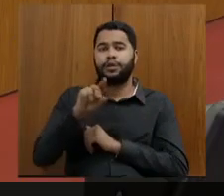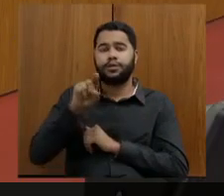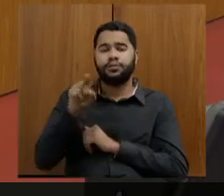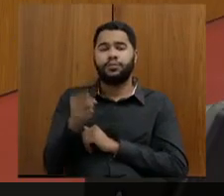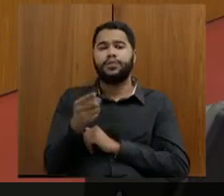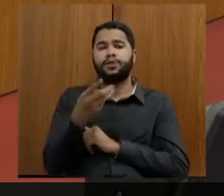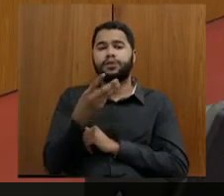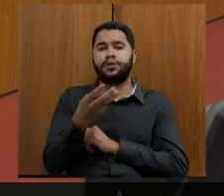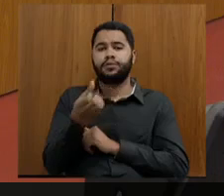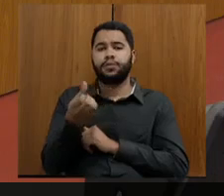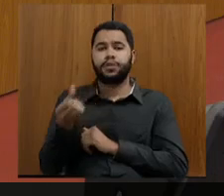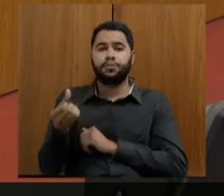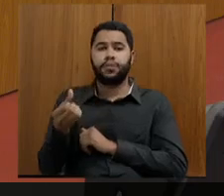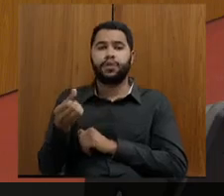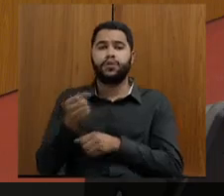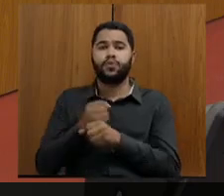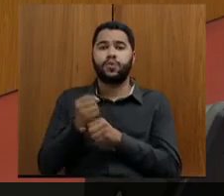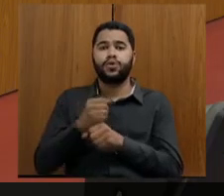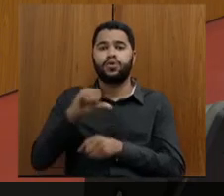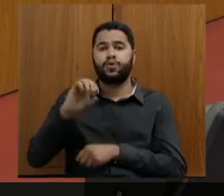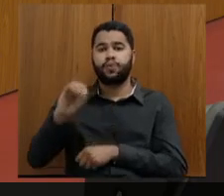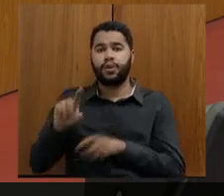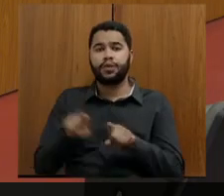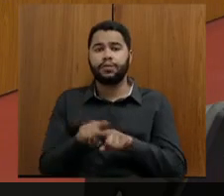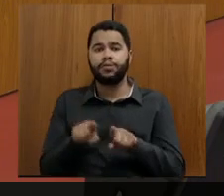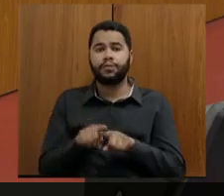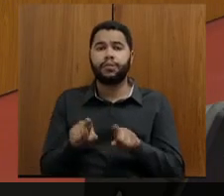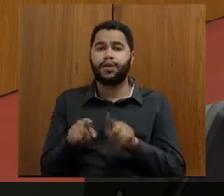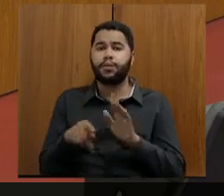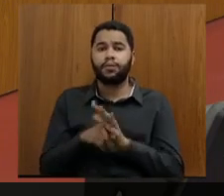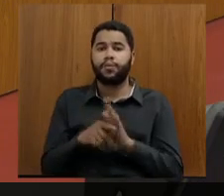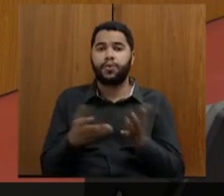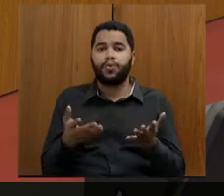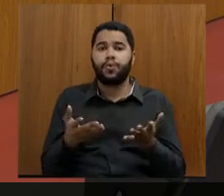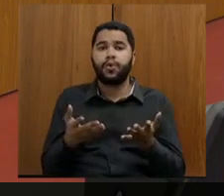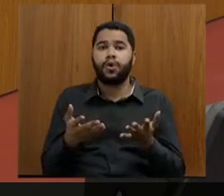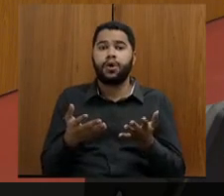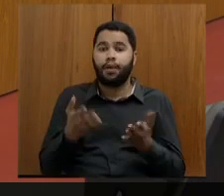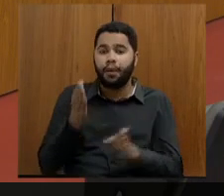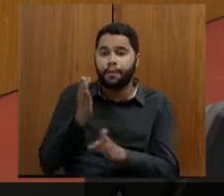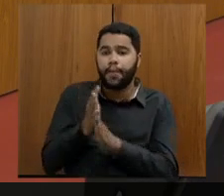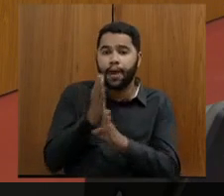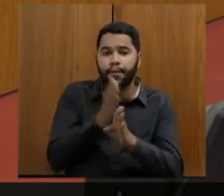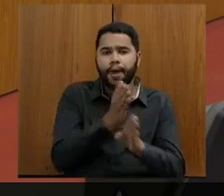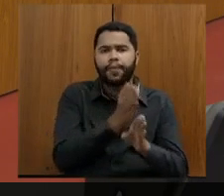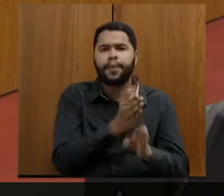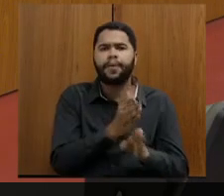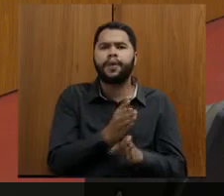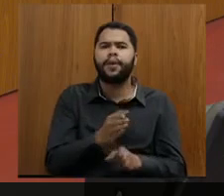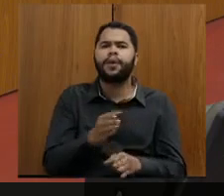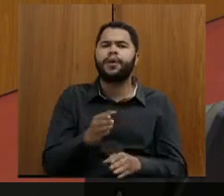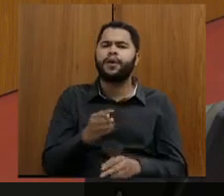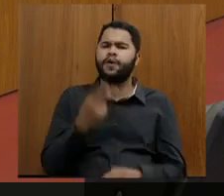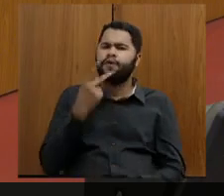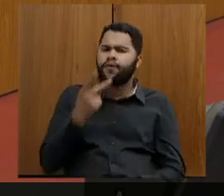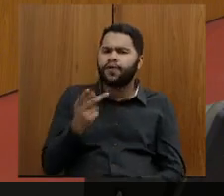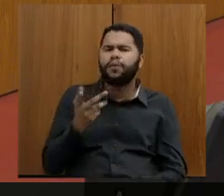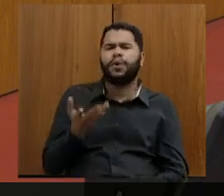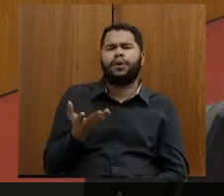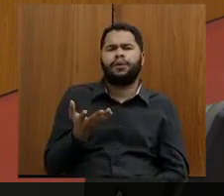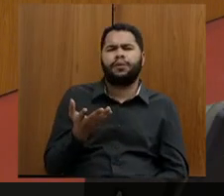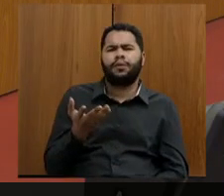10366/90 de 16 sendo obrigação patronal a questão descobriu que seu Mateus Simões foram assim